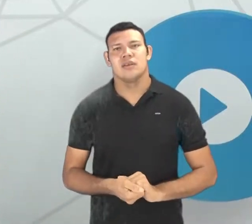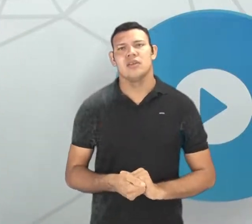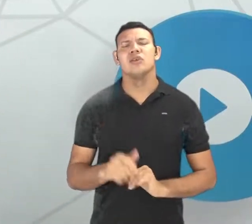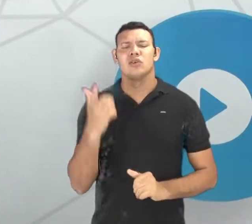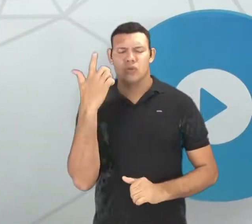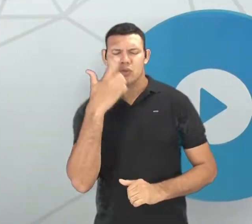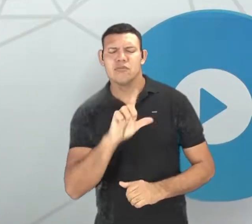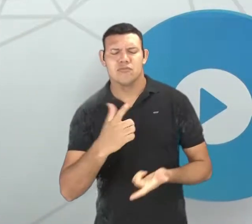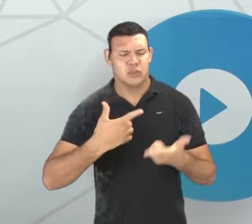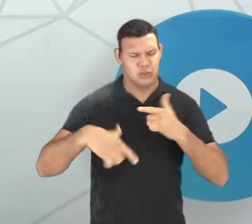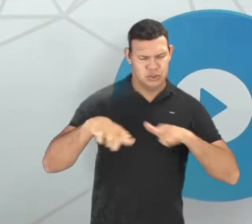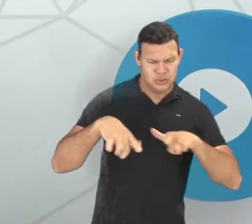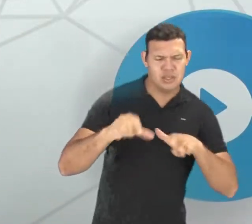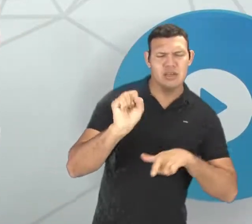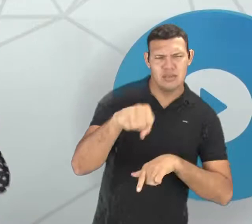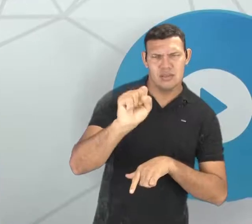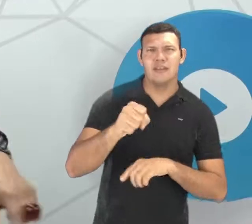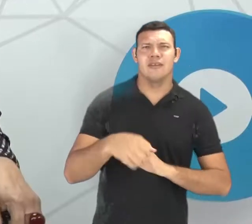seu trabalho, e não